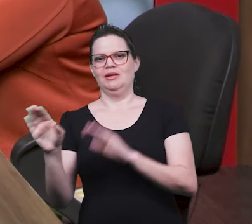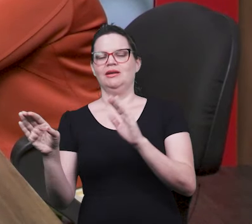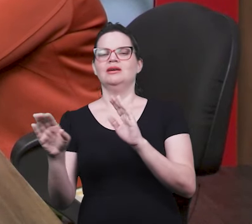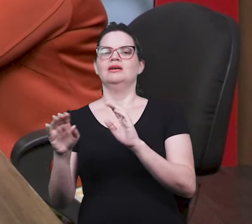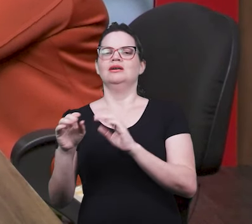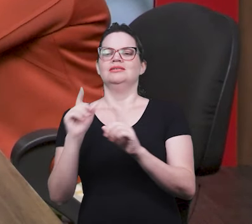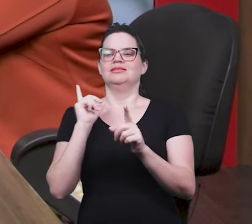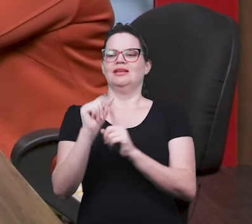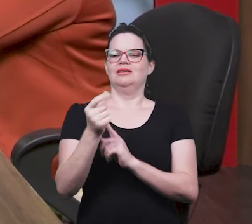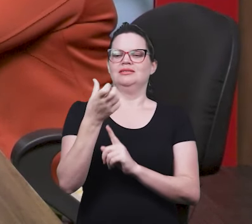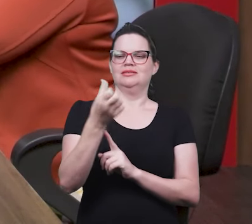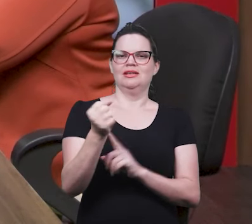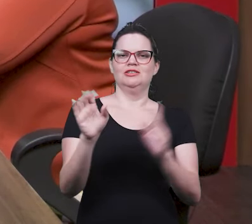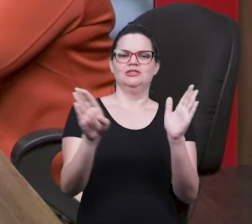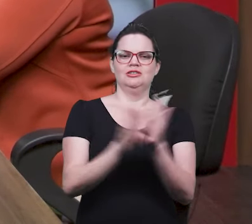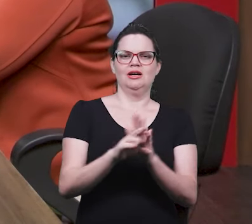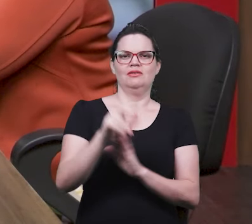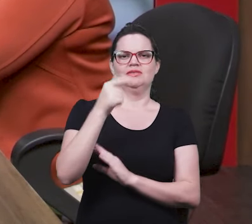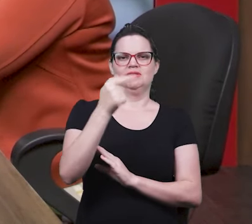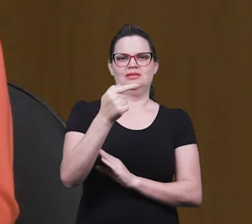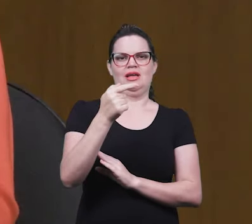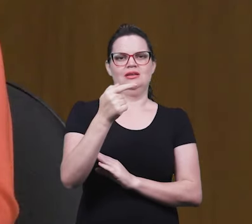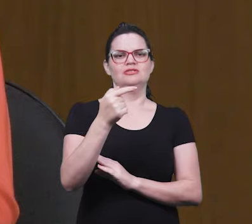UFES, aí voltava